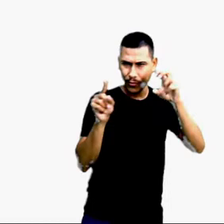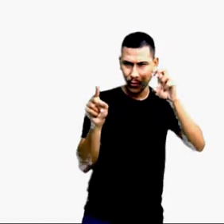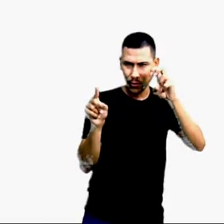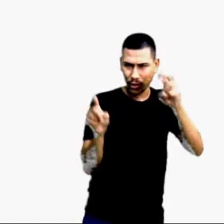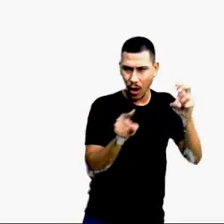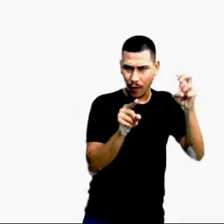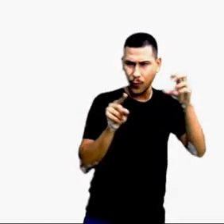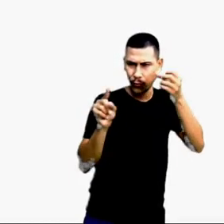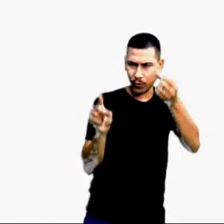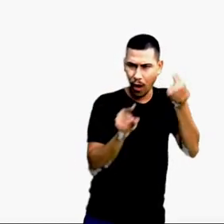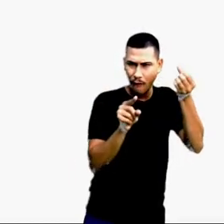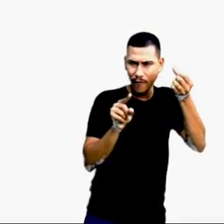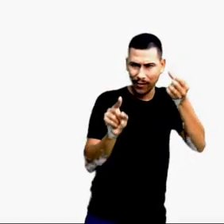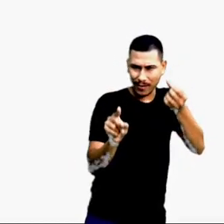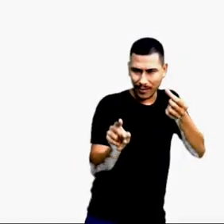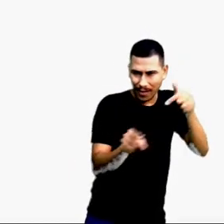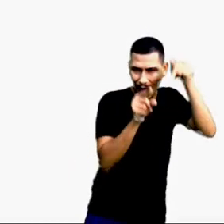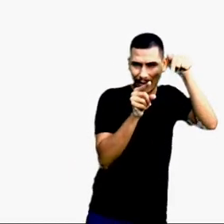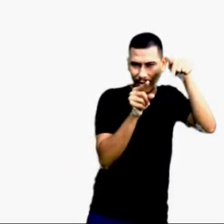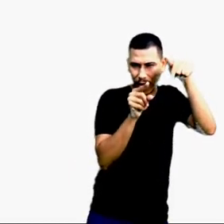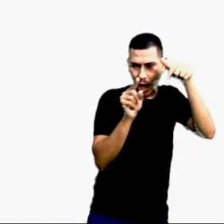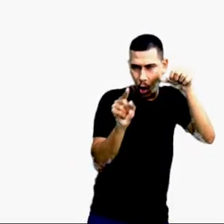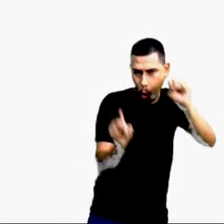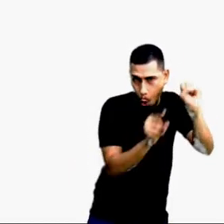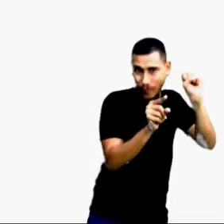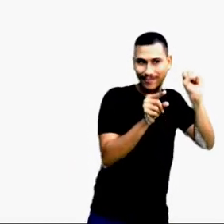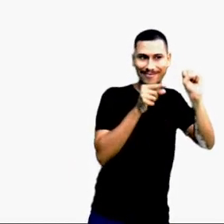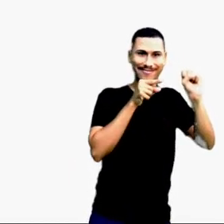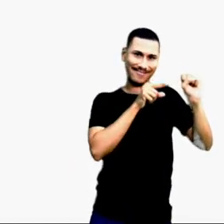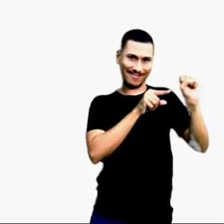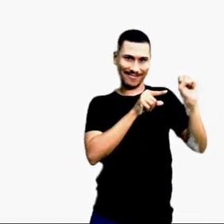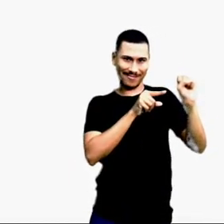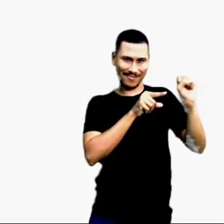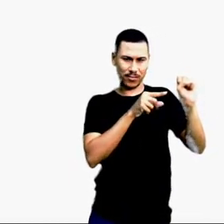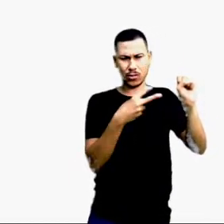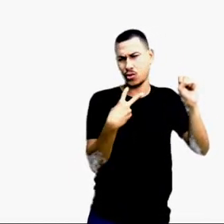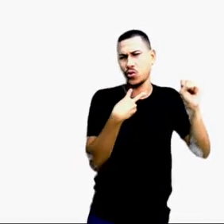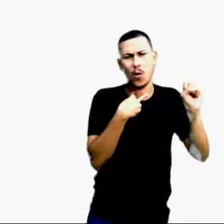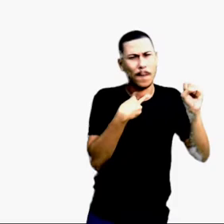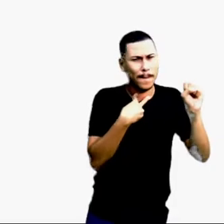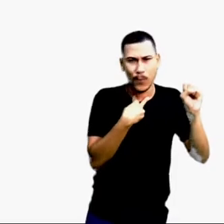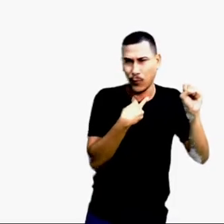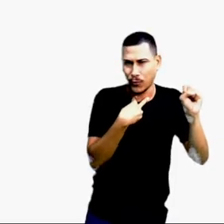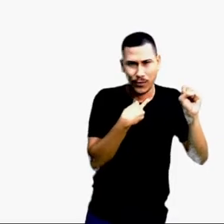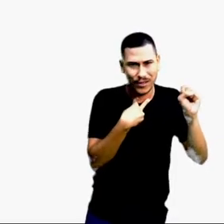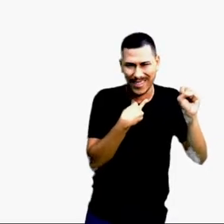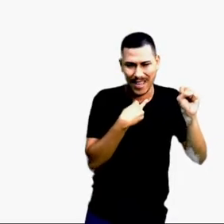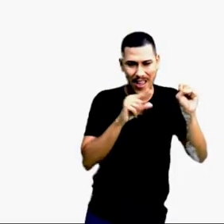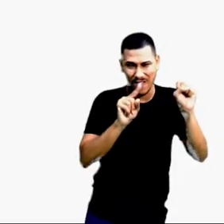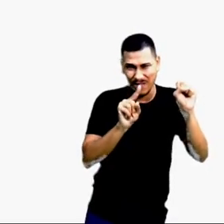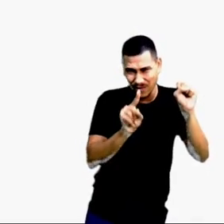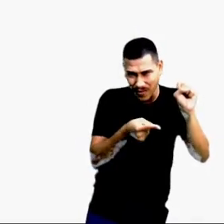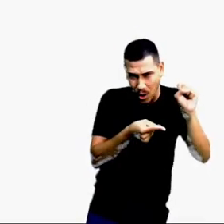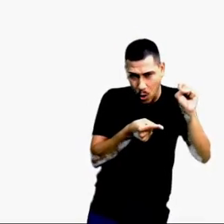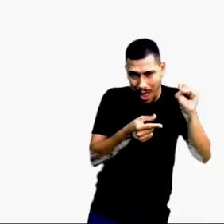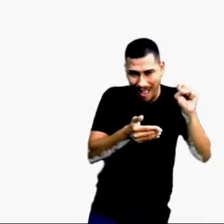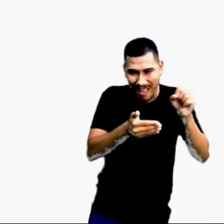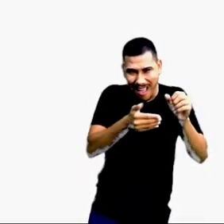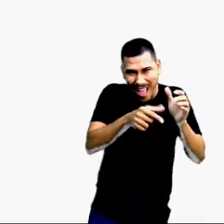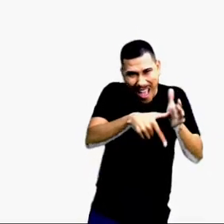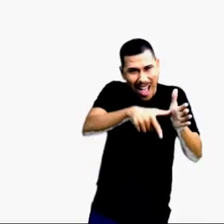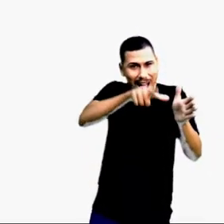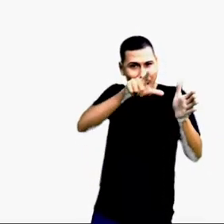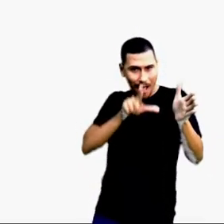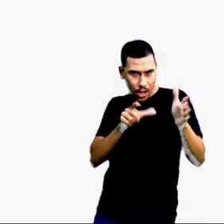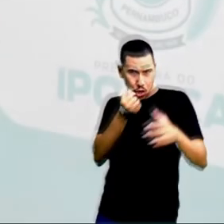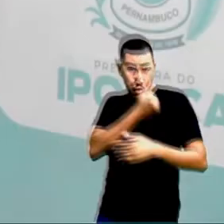1, 2, 3, 4, 5, 6, 7. Mais uma casa? 8 casas. Não poderia a vírgula ficar antes do 8 ou